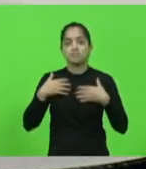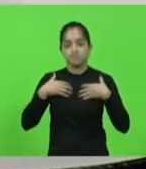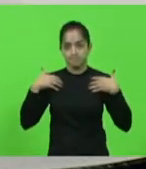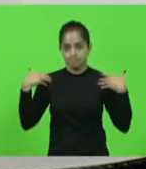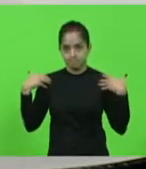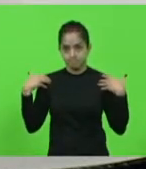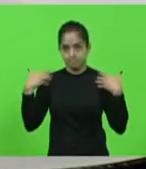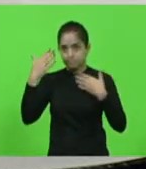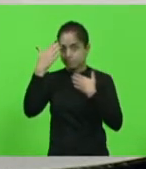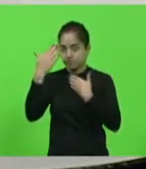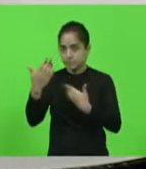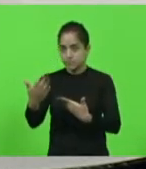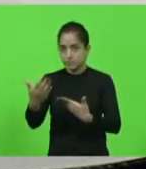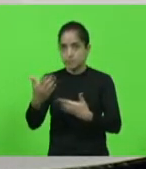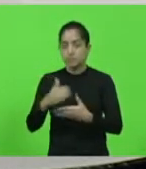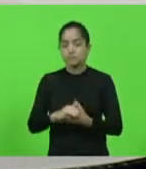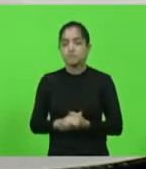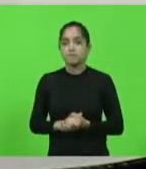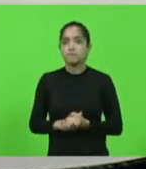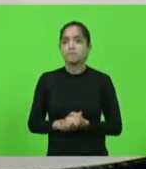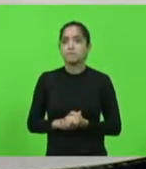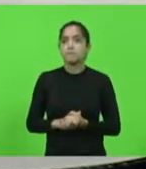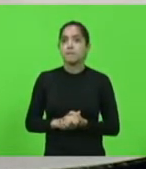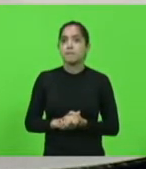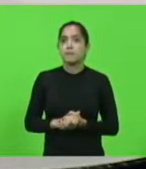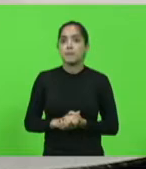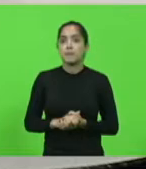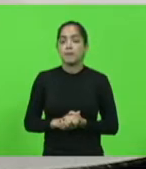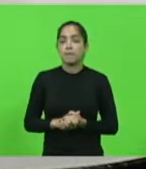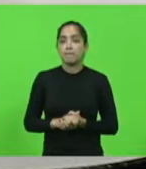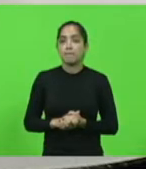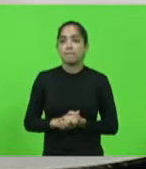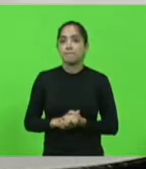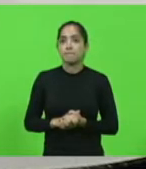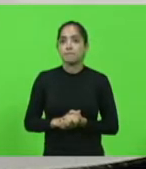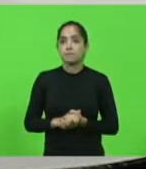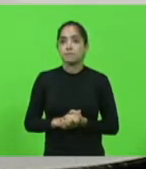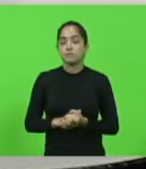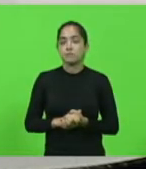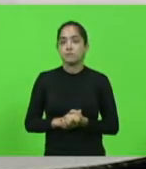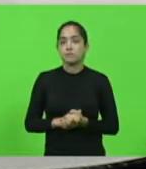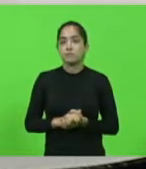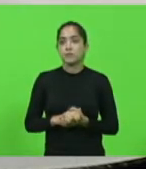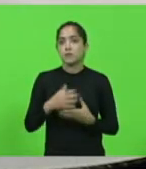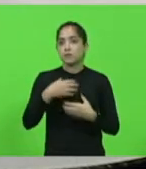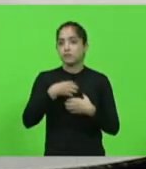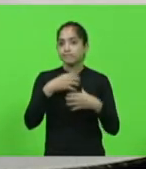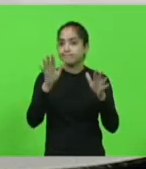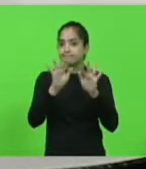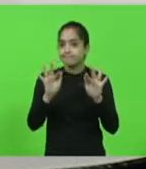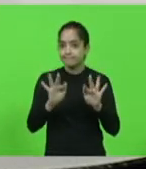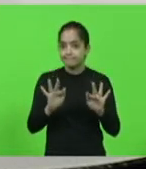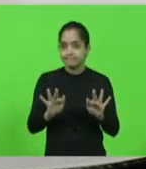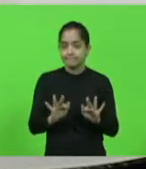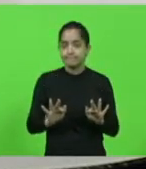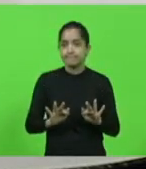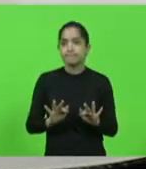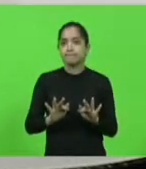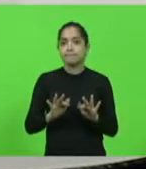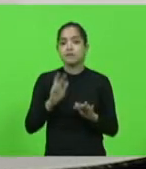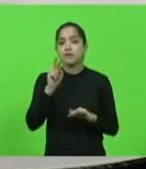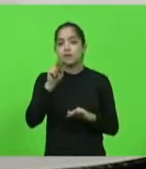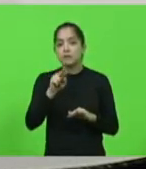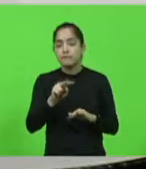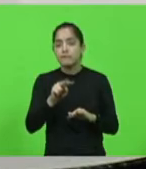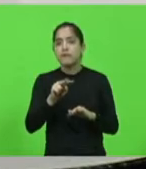os agradecimentos pela bancada. Eu me sinto muito feliz em ver que o Parlamento